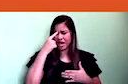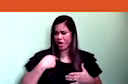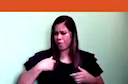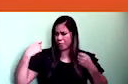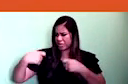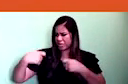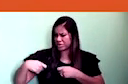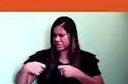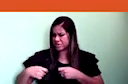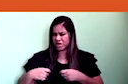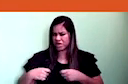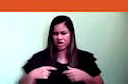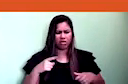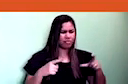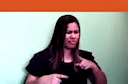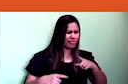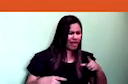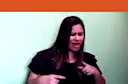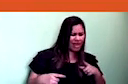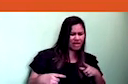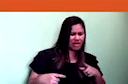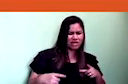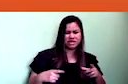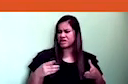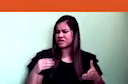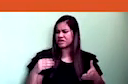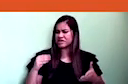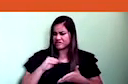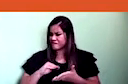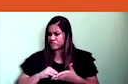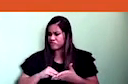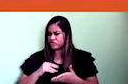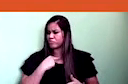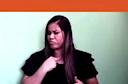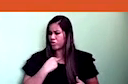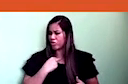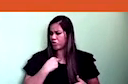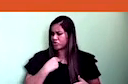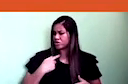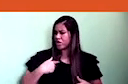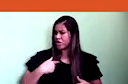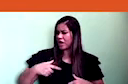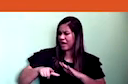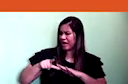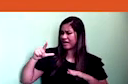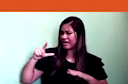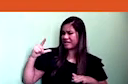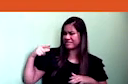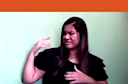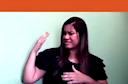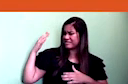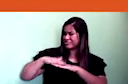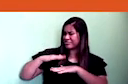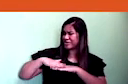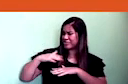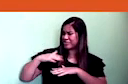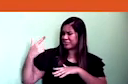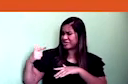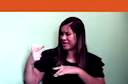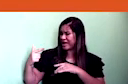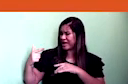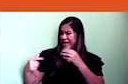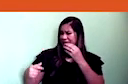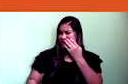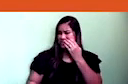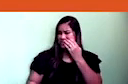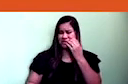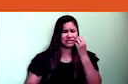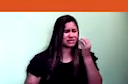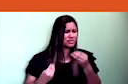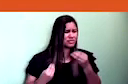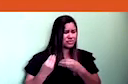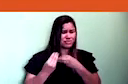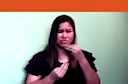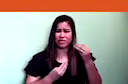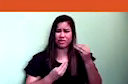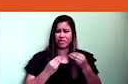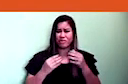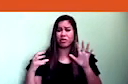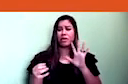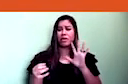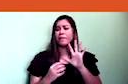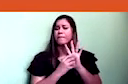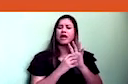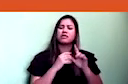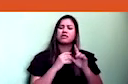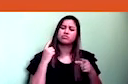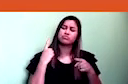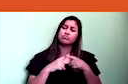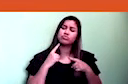isso, eu não posso deixar de fazer, né? Eu deveria ter feito aquilo e não fiz. Tudo isso vai impactando, porque são